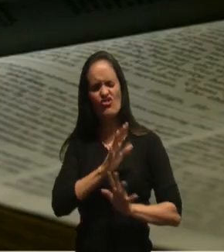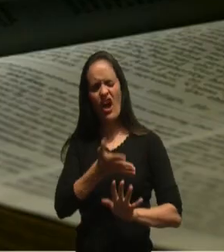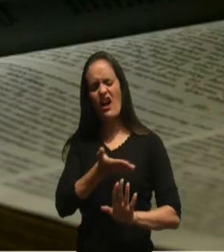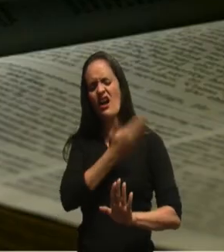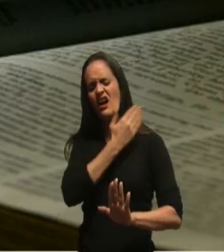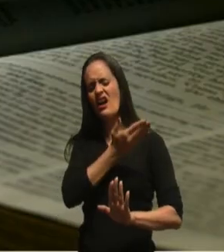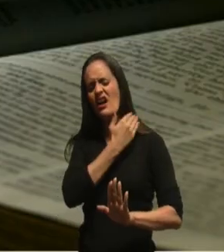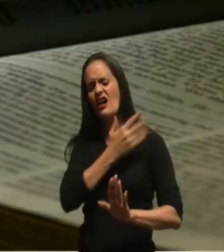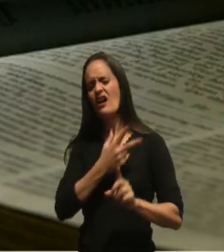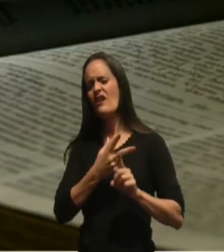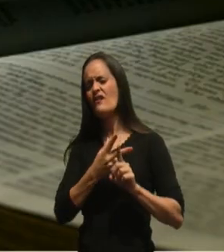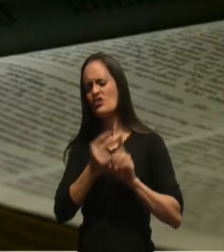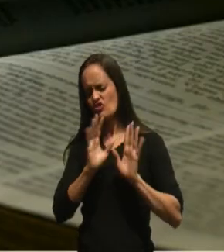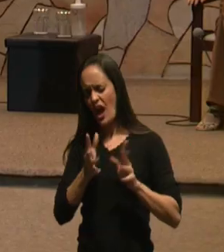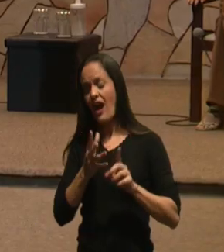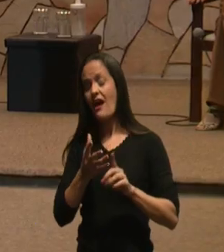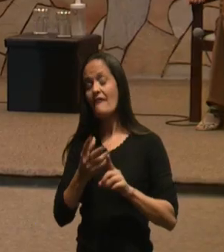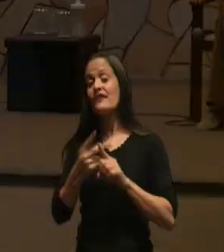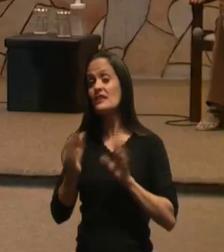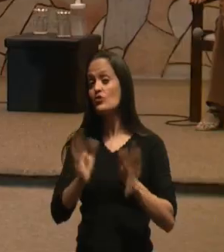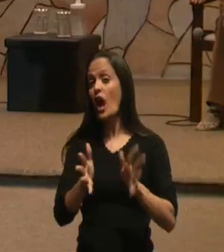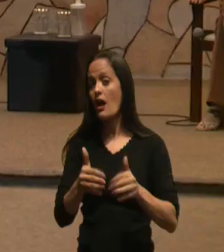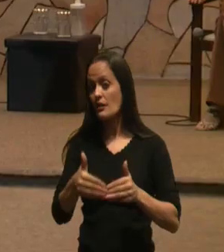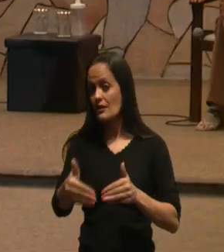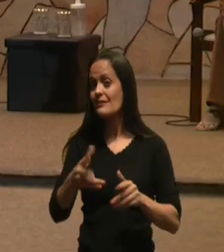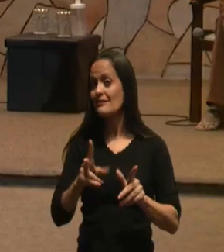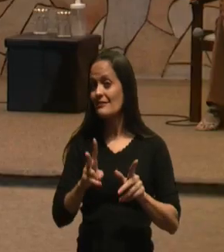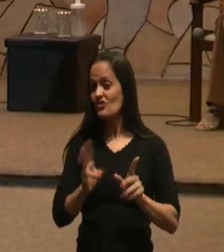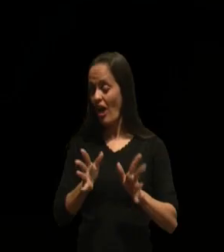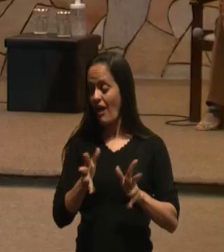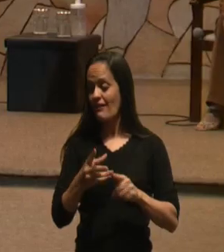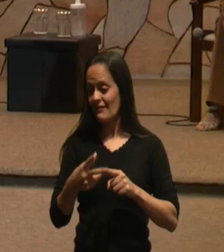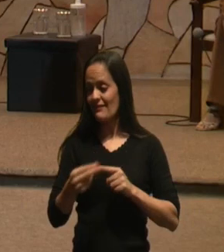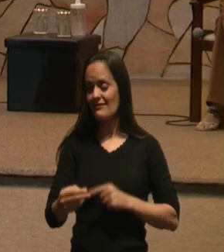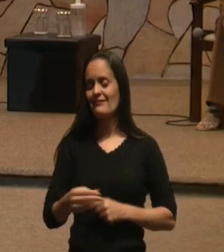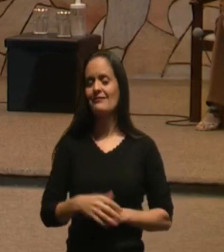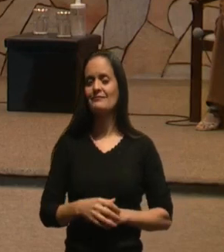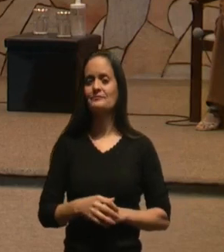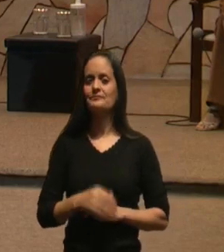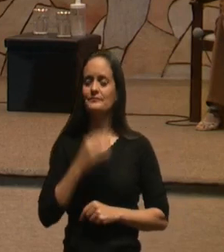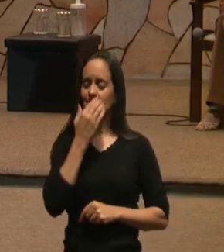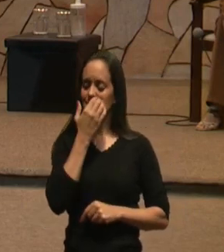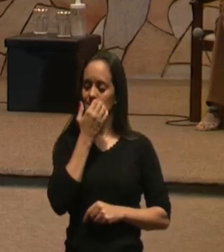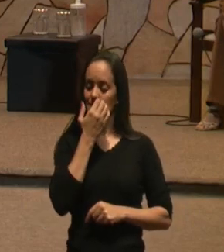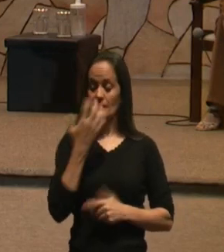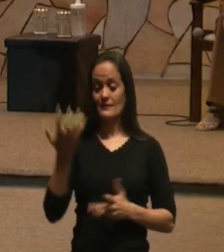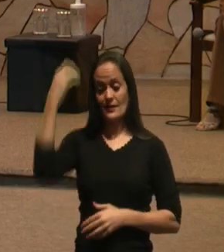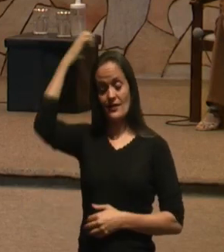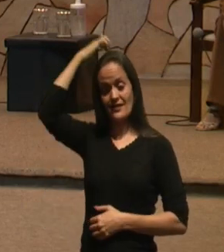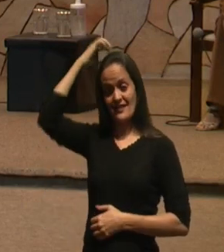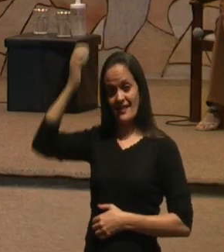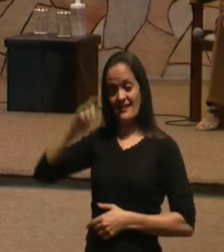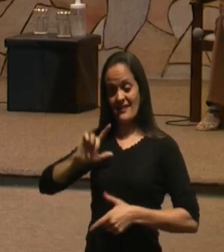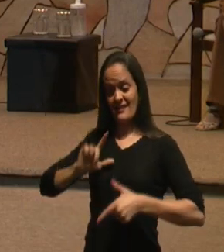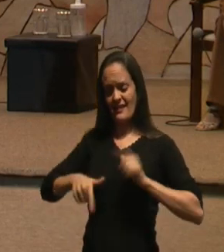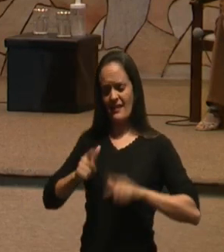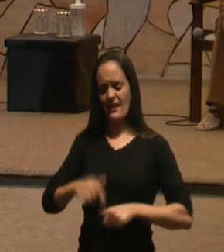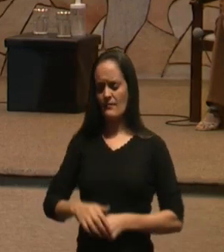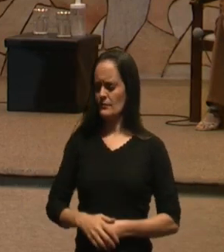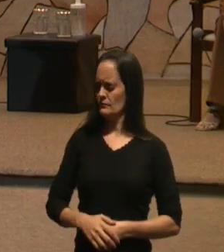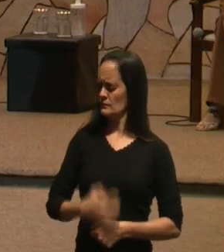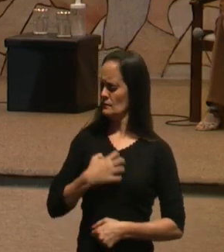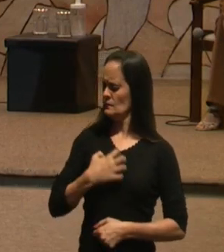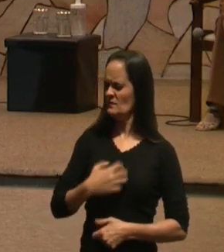Já venceram. E diante desta fala, o rei Acabe ficou revoltado e disse: